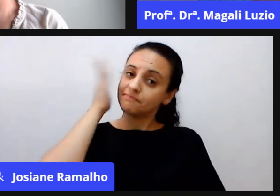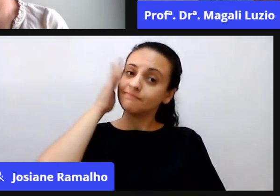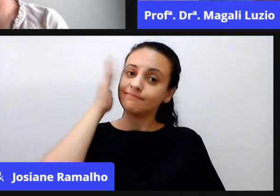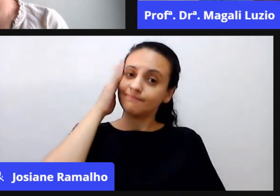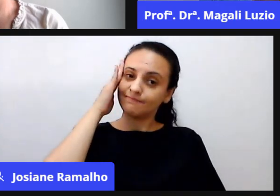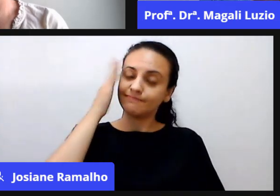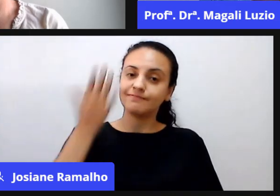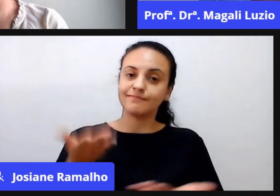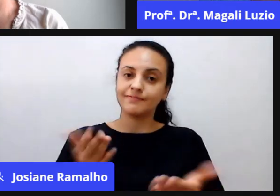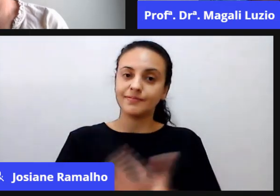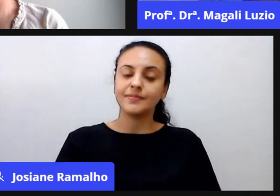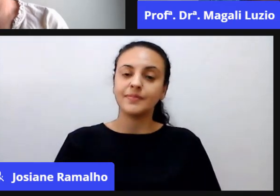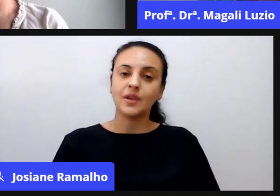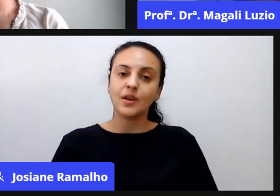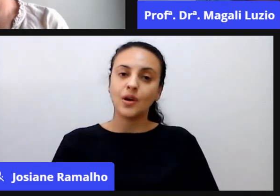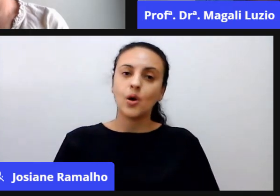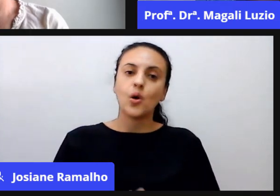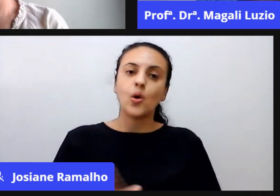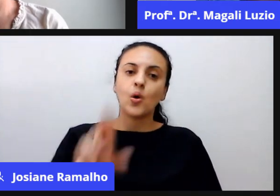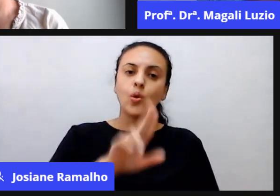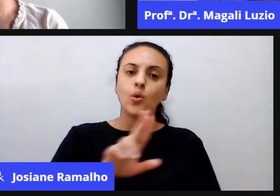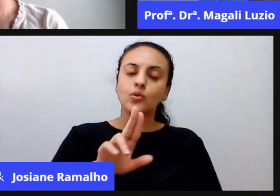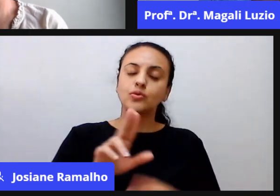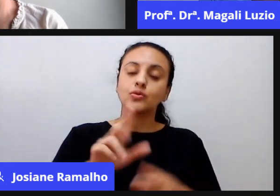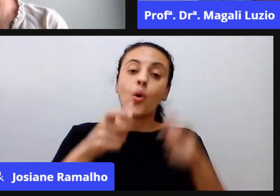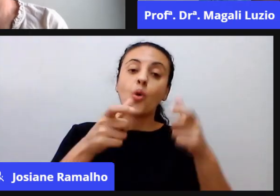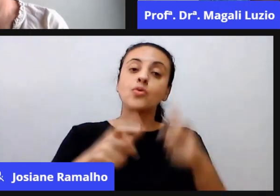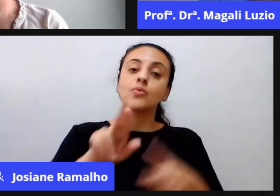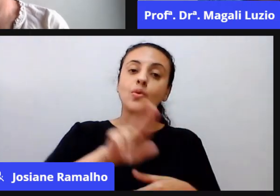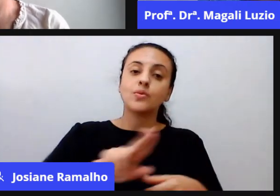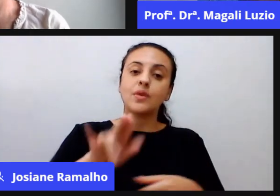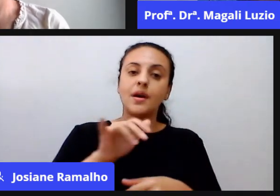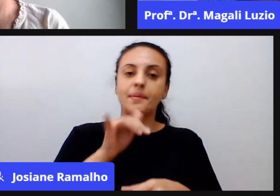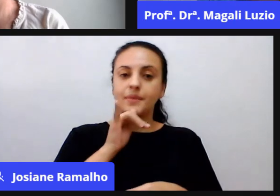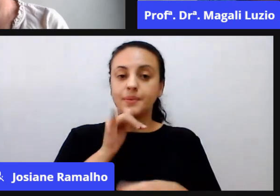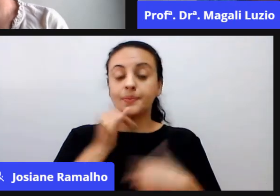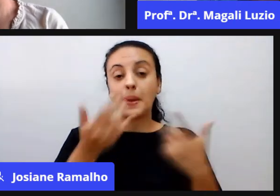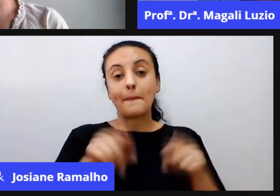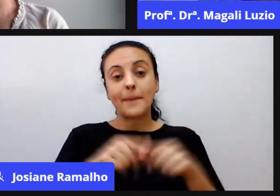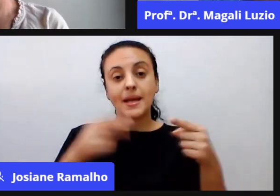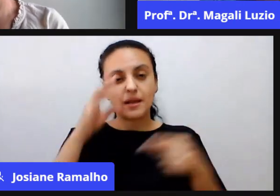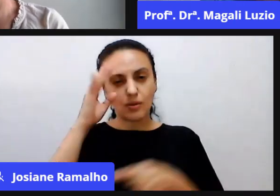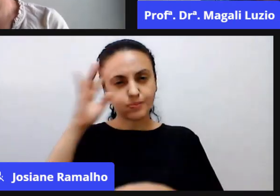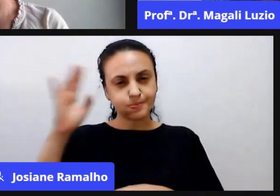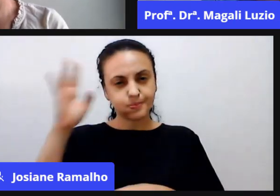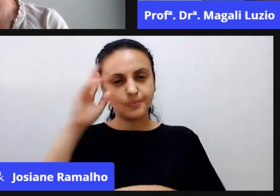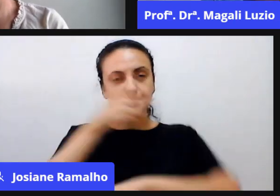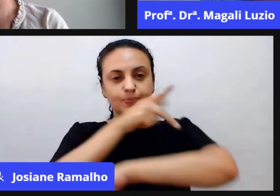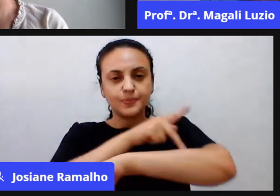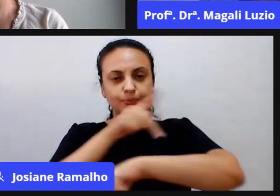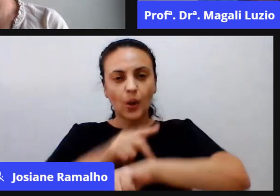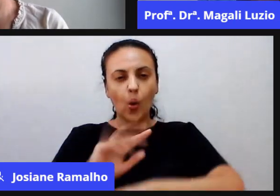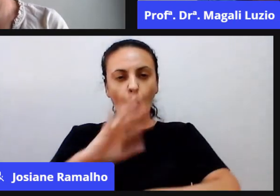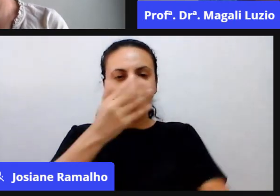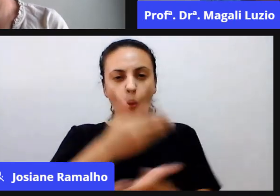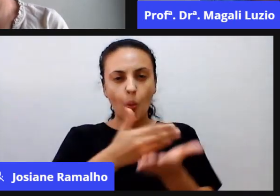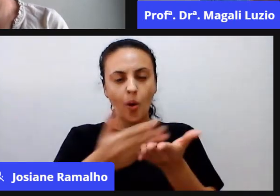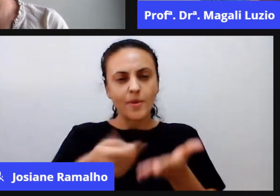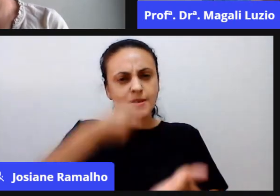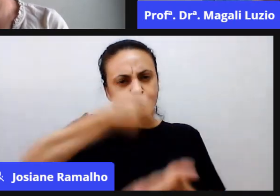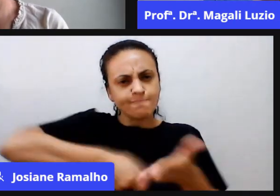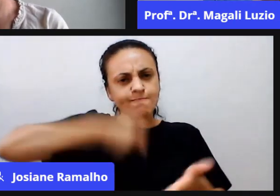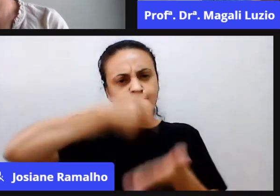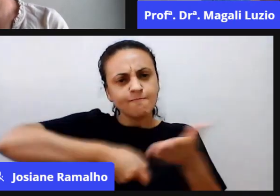Onde é que é para ser aplicado, onde é que ser usado. Mas essas reflexões pedagógicas, às vezes, quando a gente começa batendo na mesma